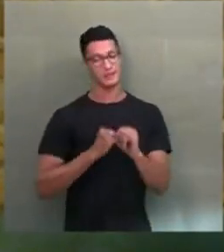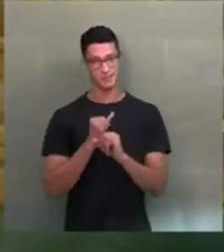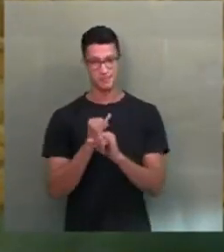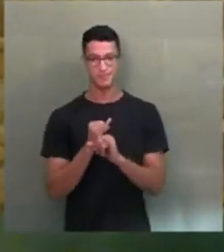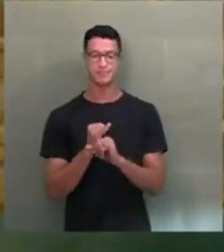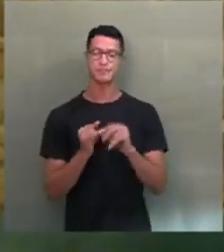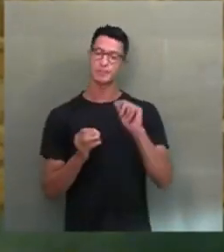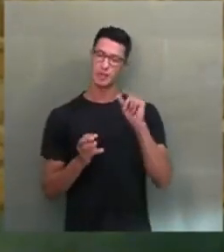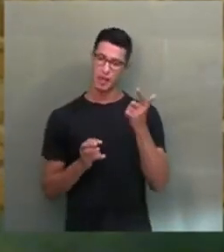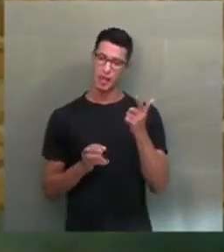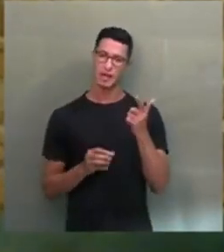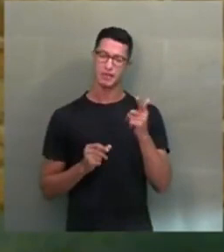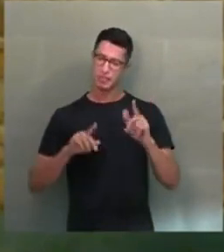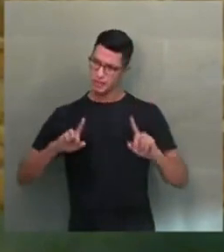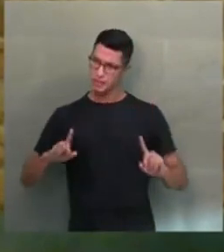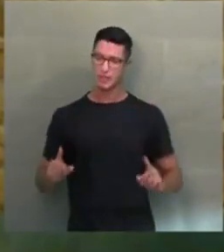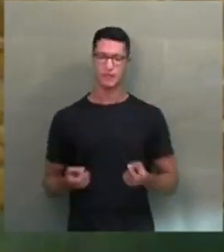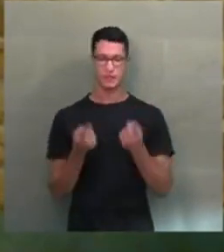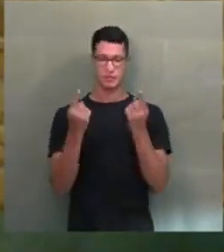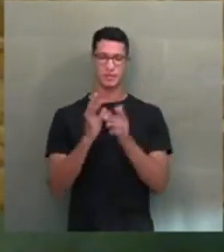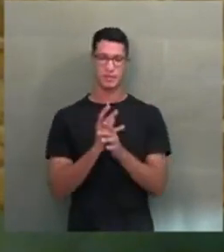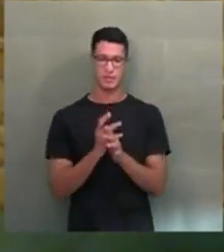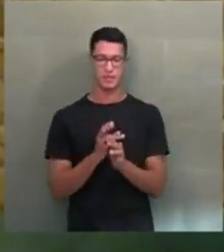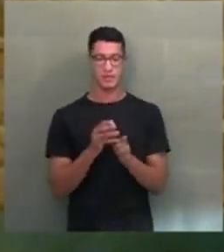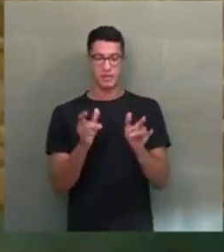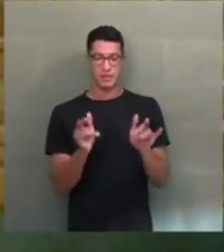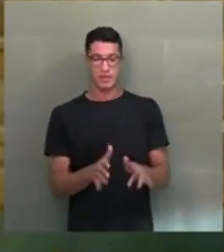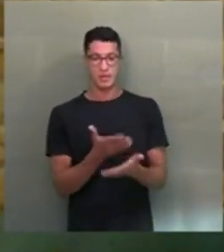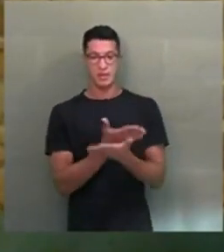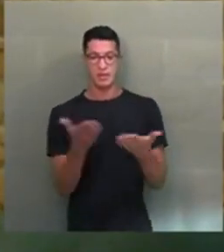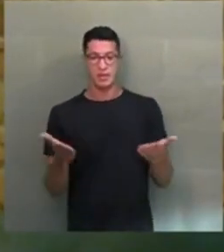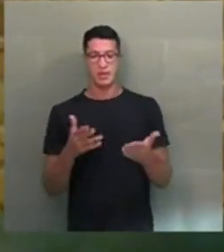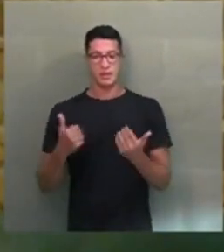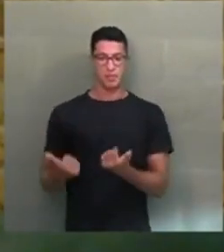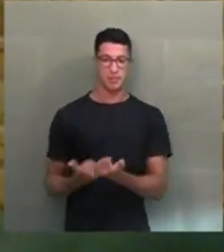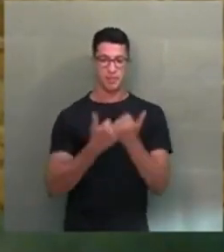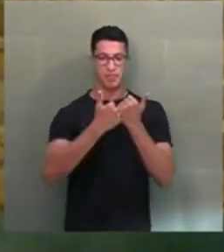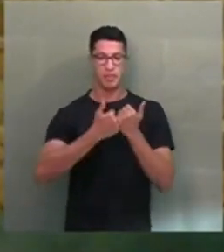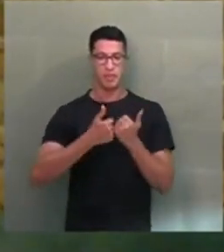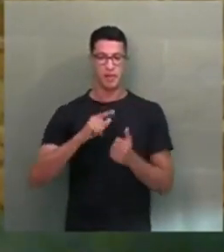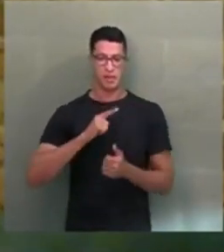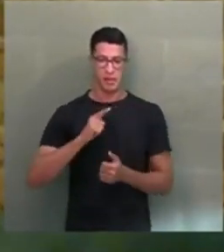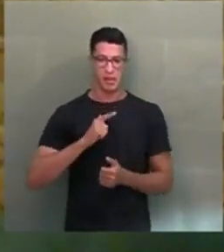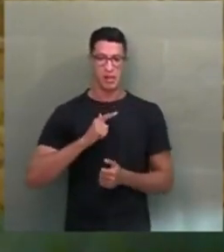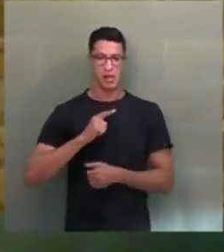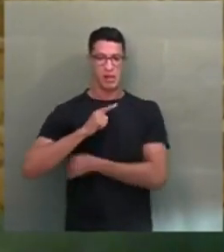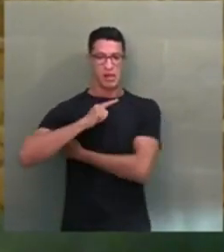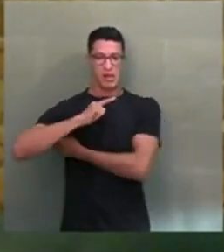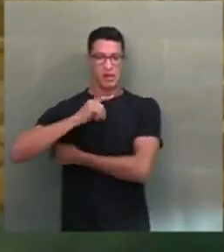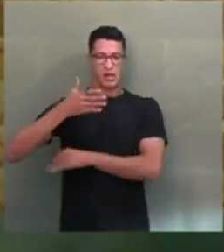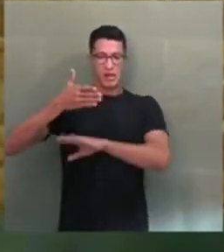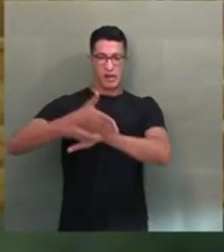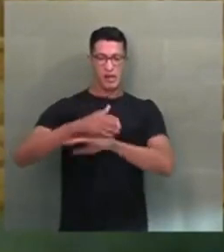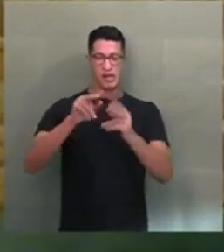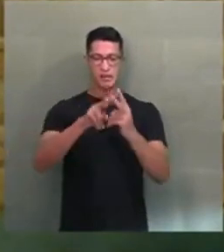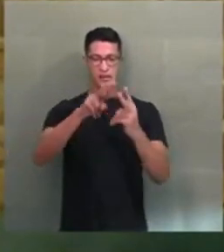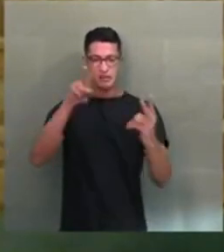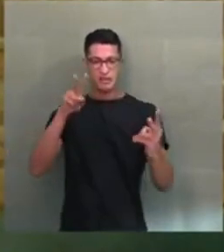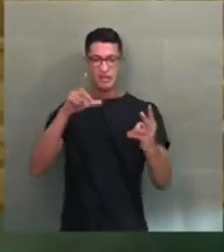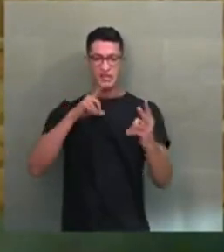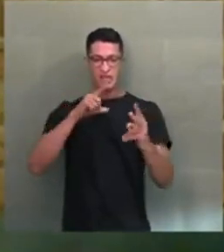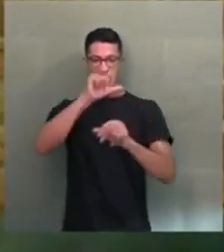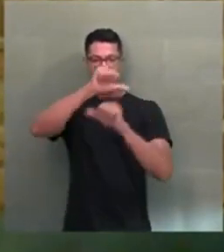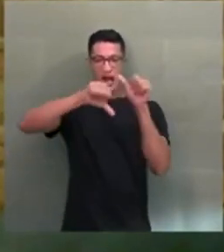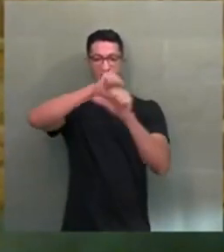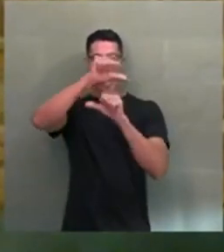é claro, enormes desafios para deixar o suporte do meio impresso e entrar no virtual,